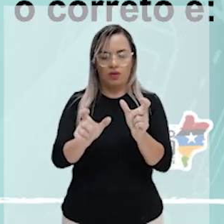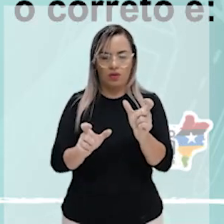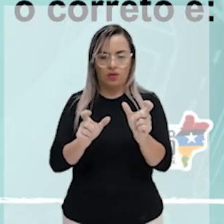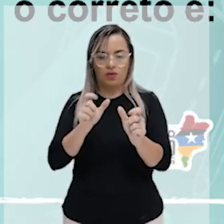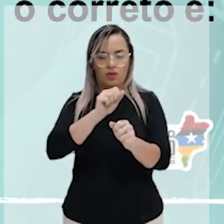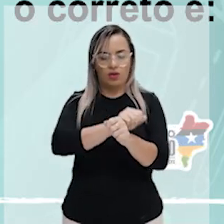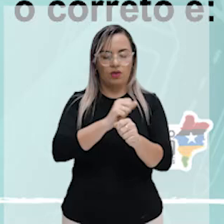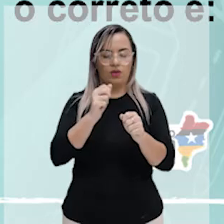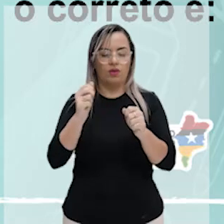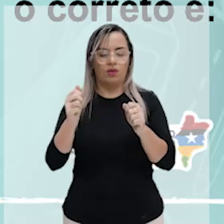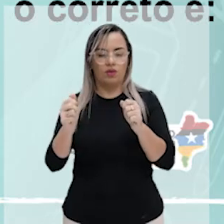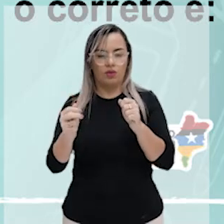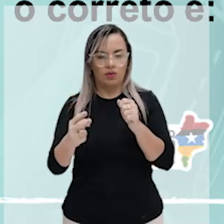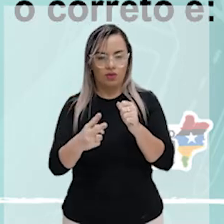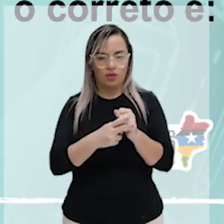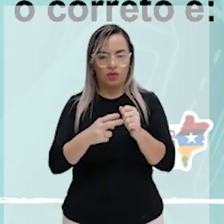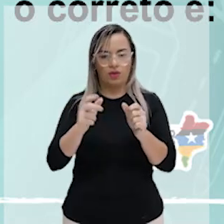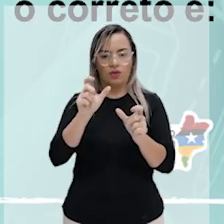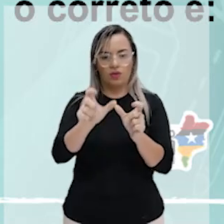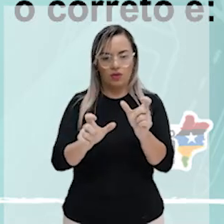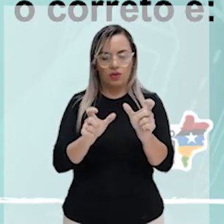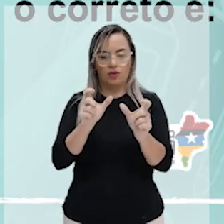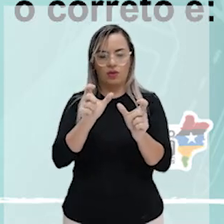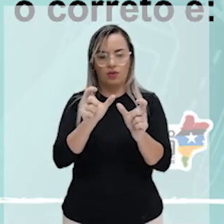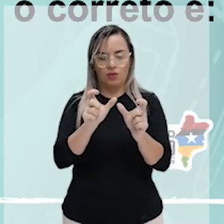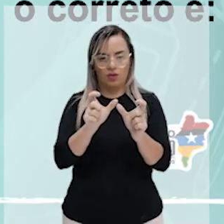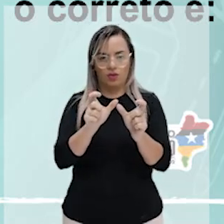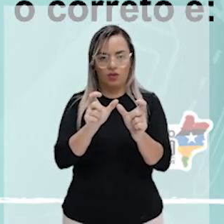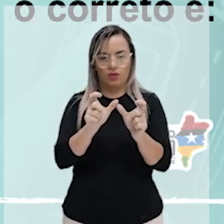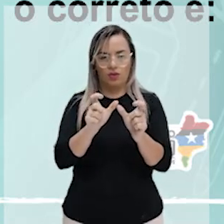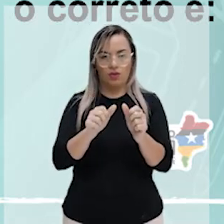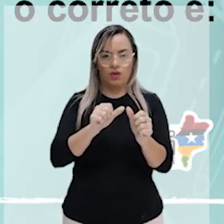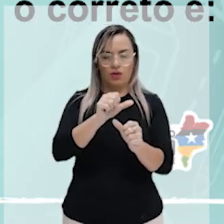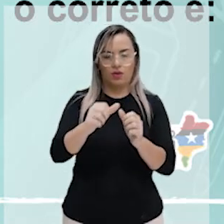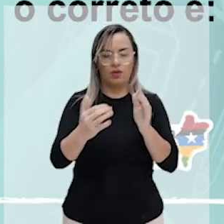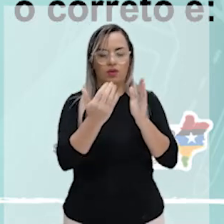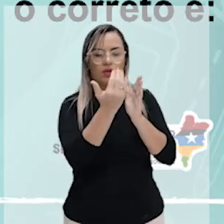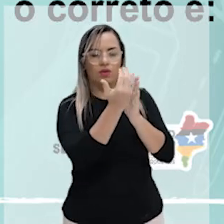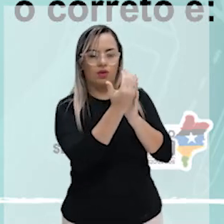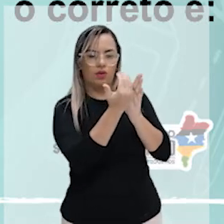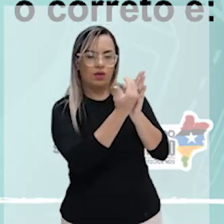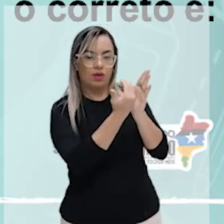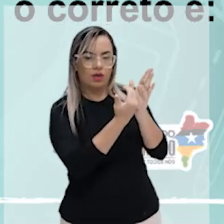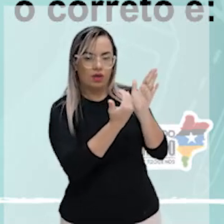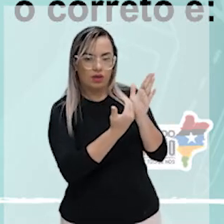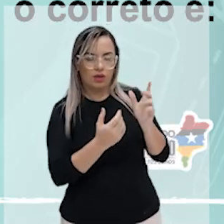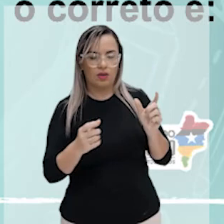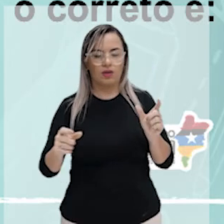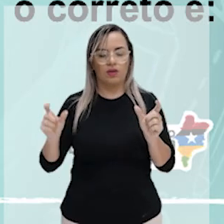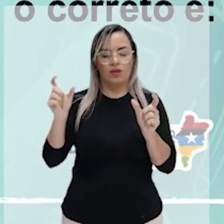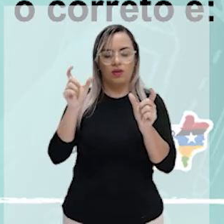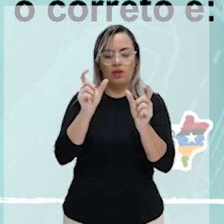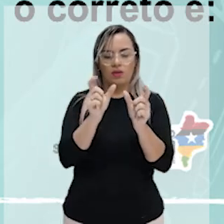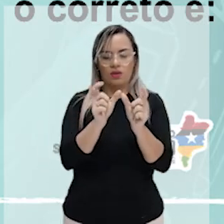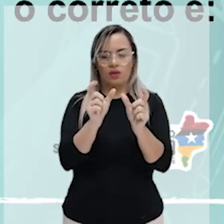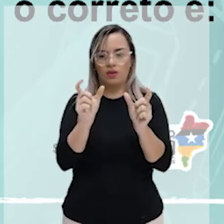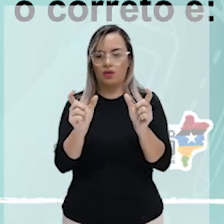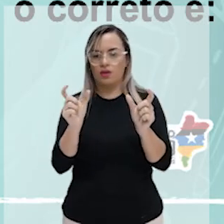das palavras. Nós já sabemos que são 10. Substantivo, adjetivo, verbo, advérbio,